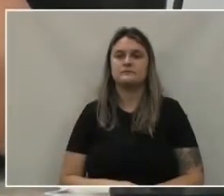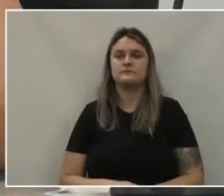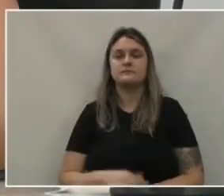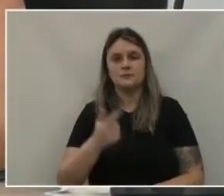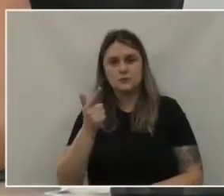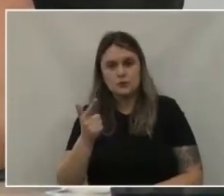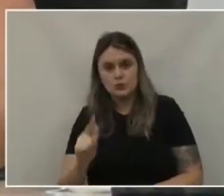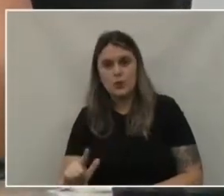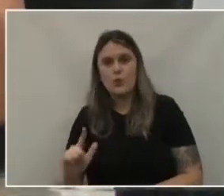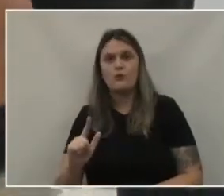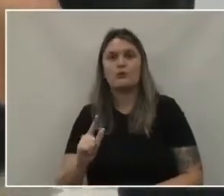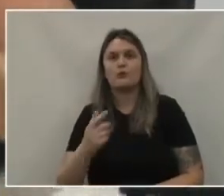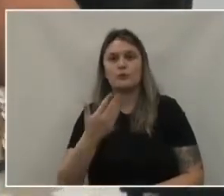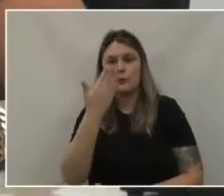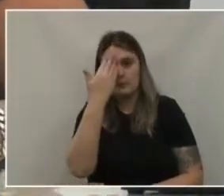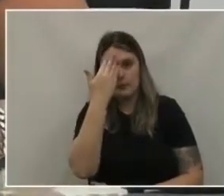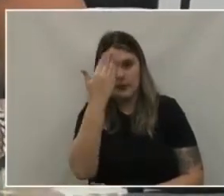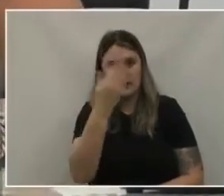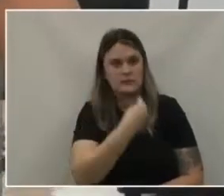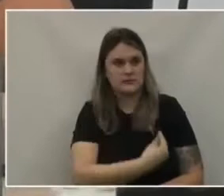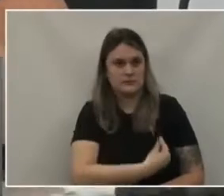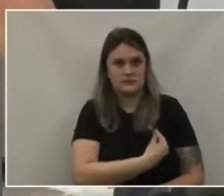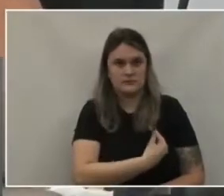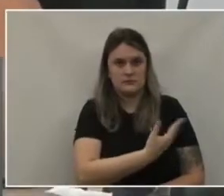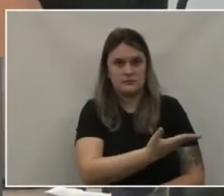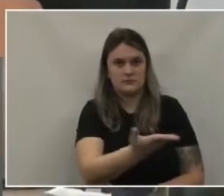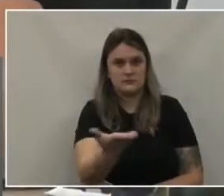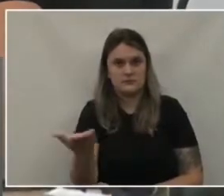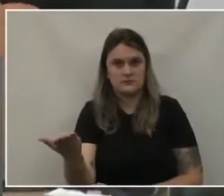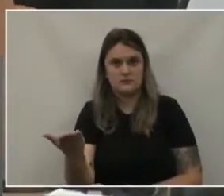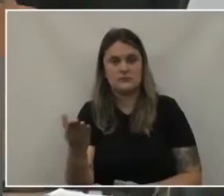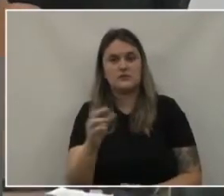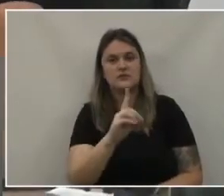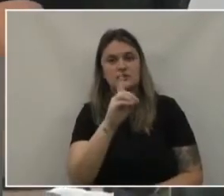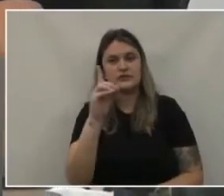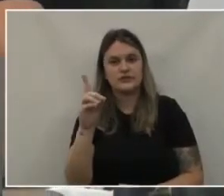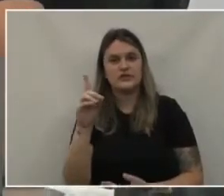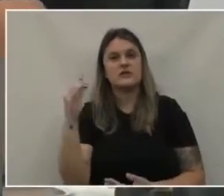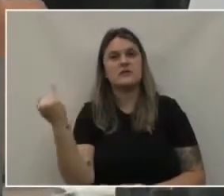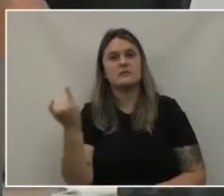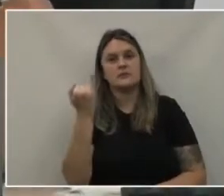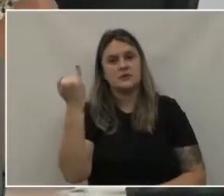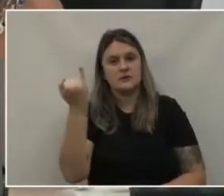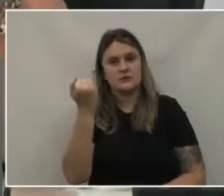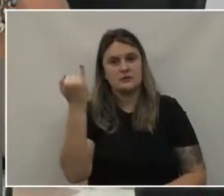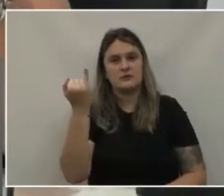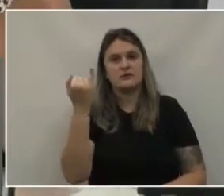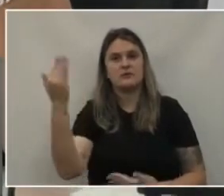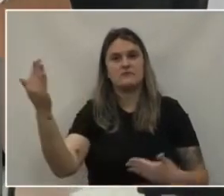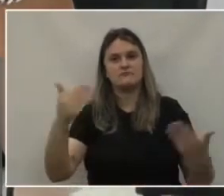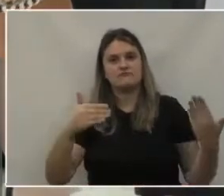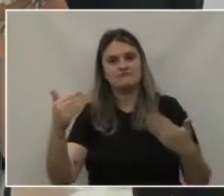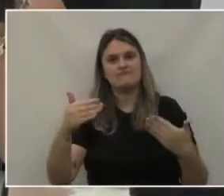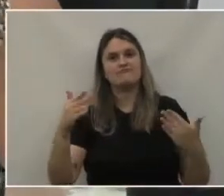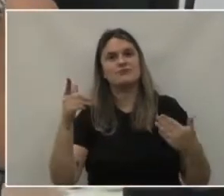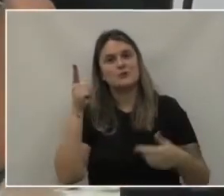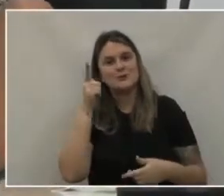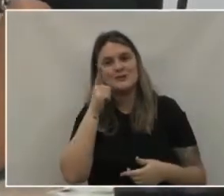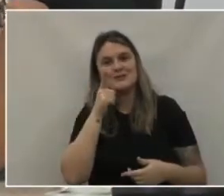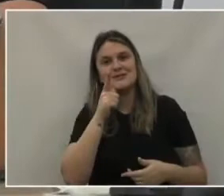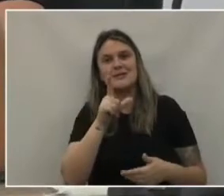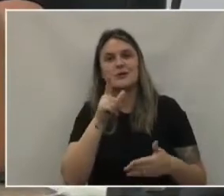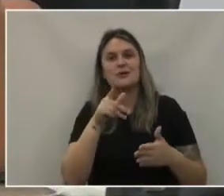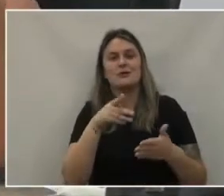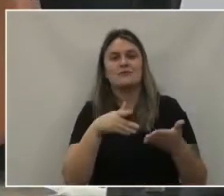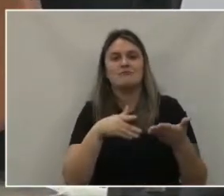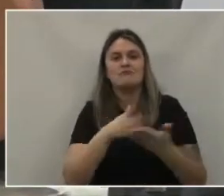Mais uma vez, obrigado pela presença de todos aqui. Um dia muito importante, que até que, enfim, a gente conseguiu passar um projeto